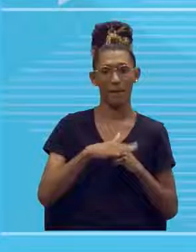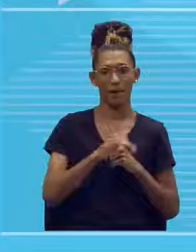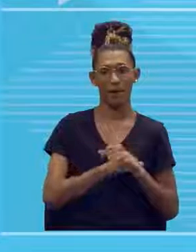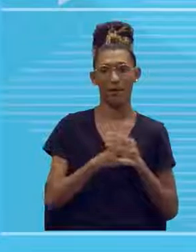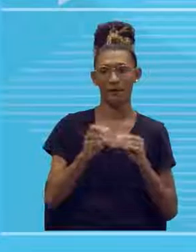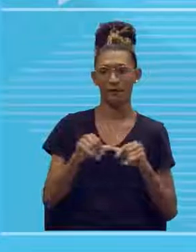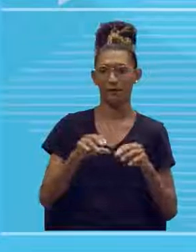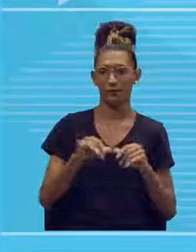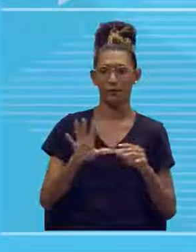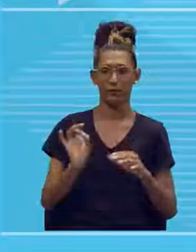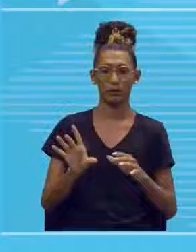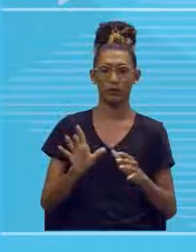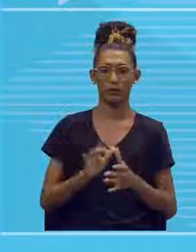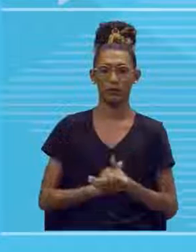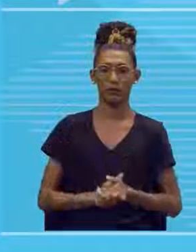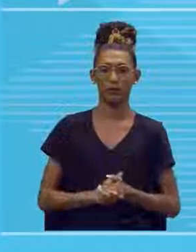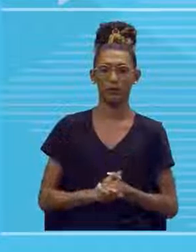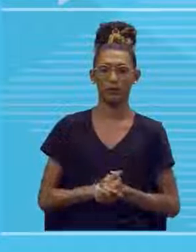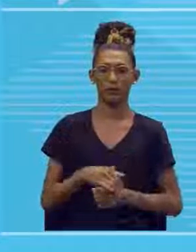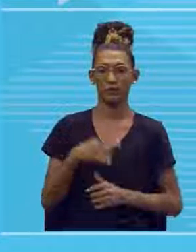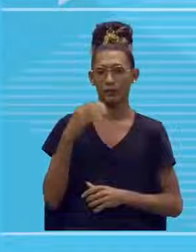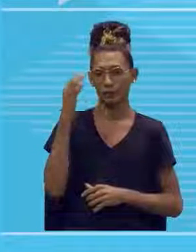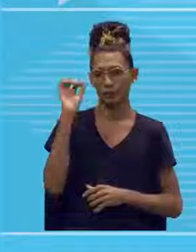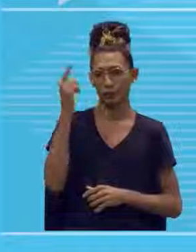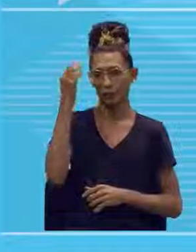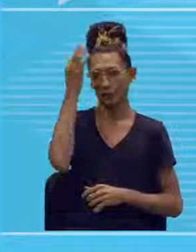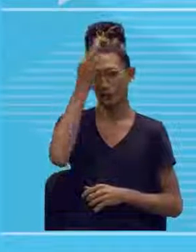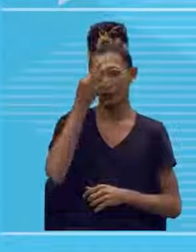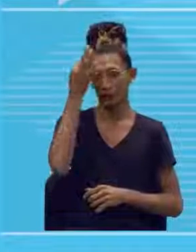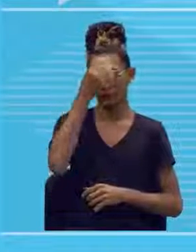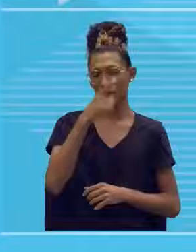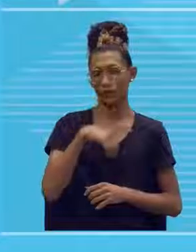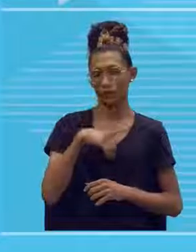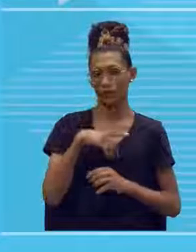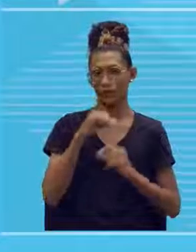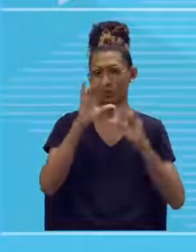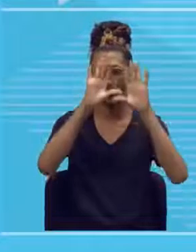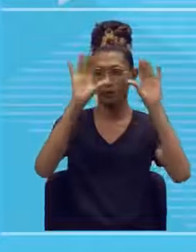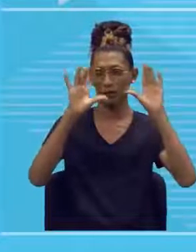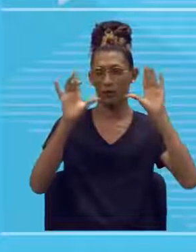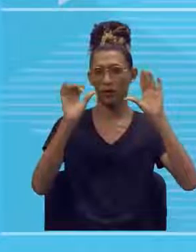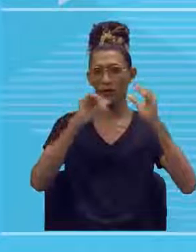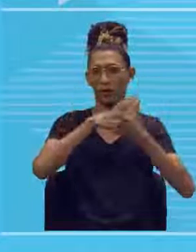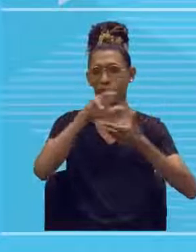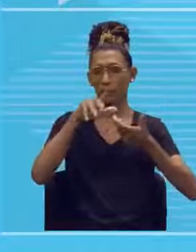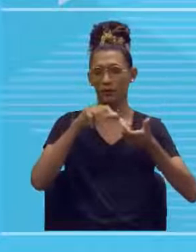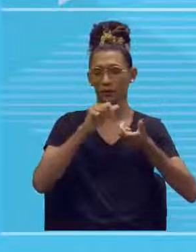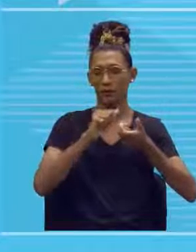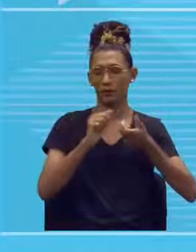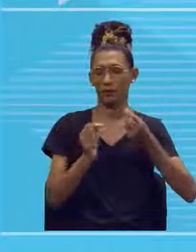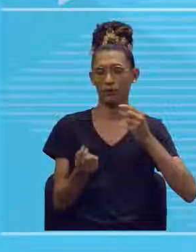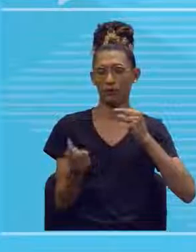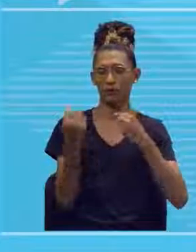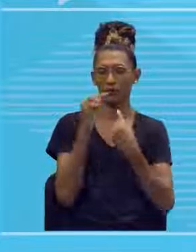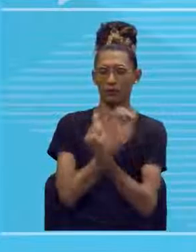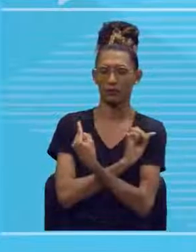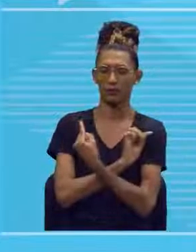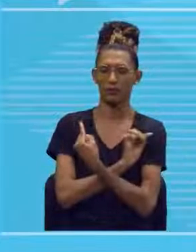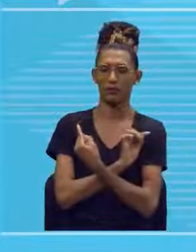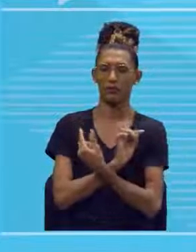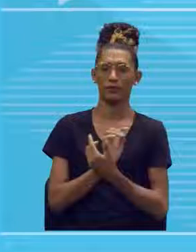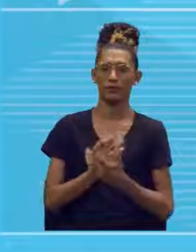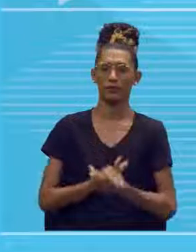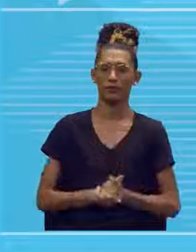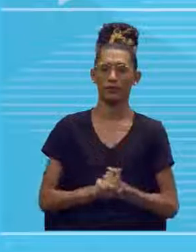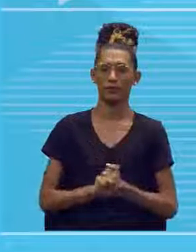na teoria de pide inverte as posições do céu e da terra propondo que nós vivemos